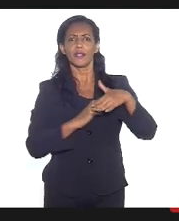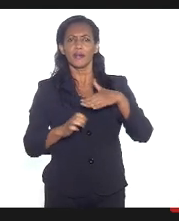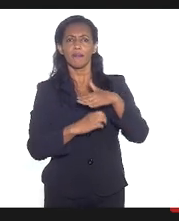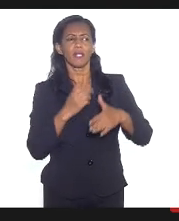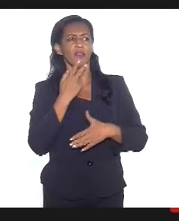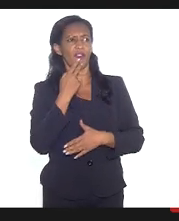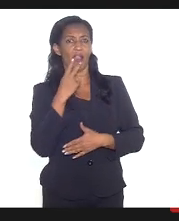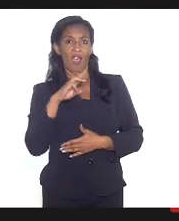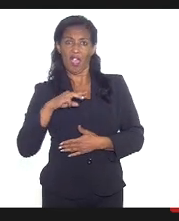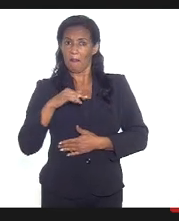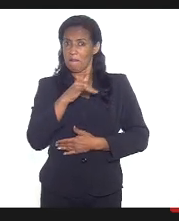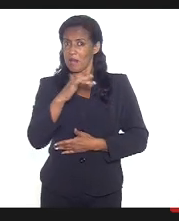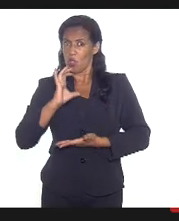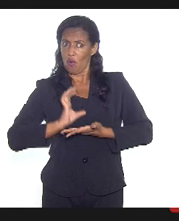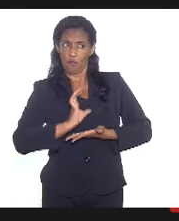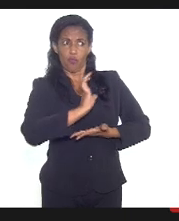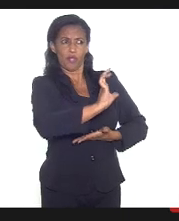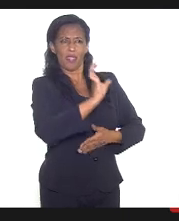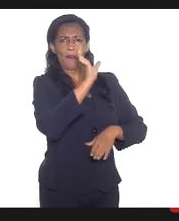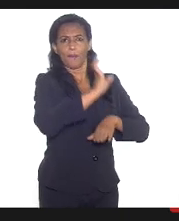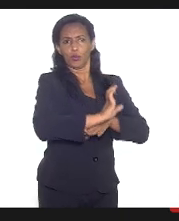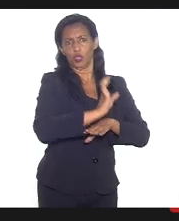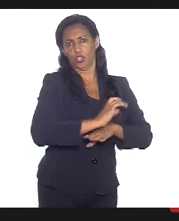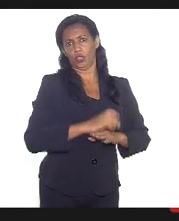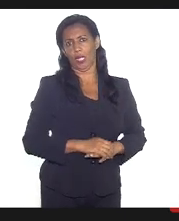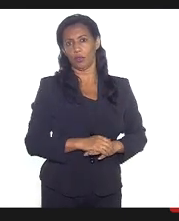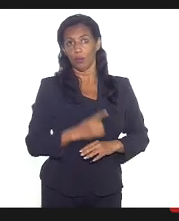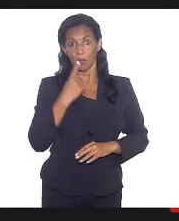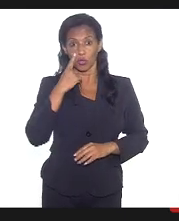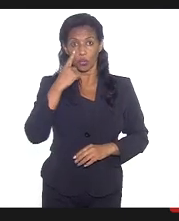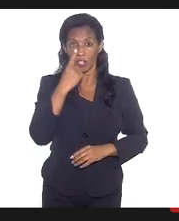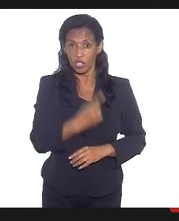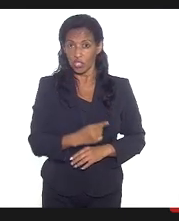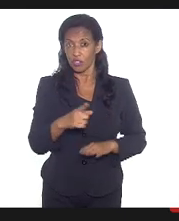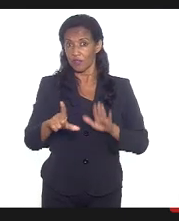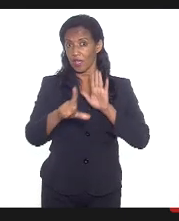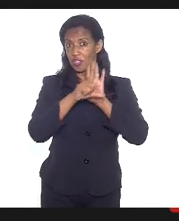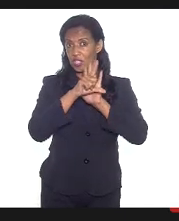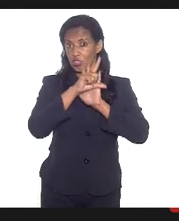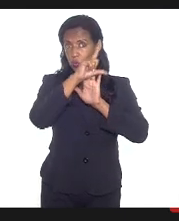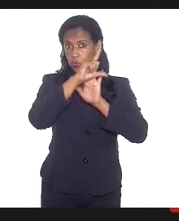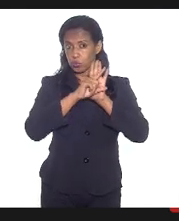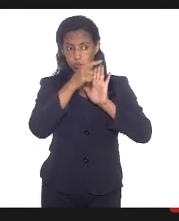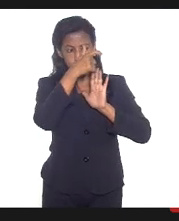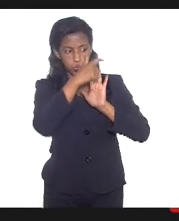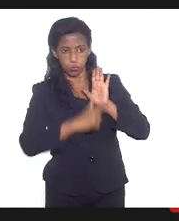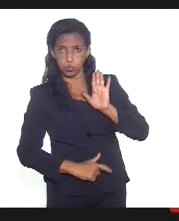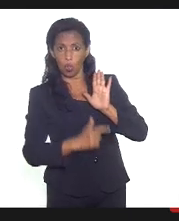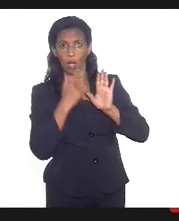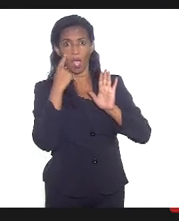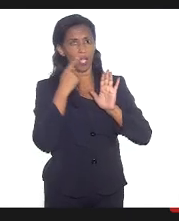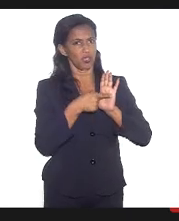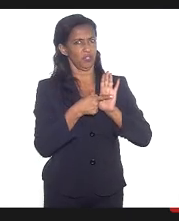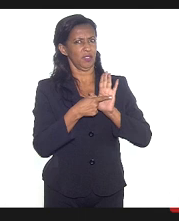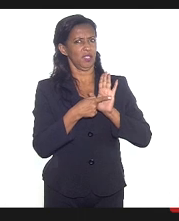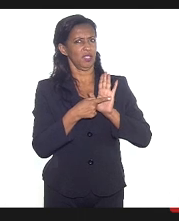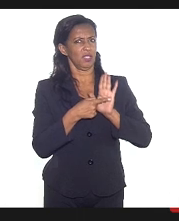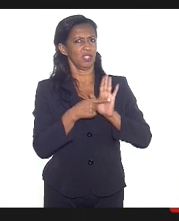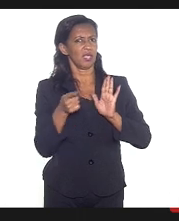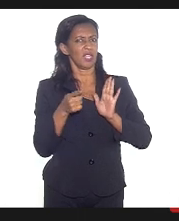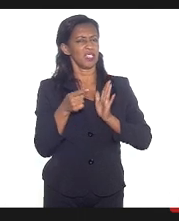para o Estado. Mas quando a gente verifica, né, a execução das legislações, a gente vê que eles utilizam-se